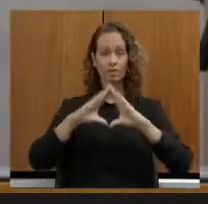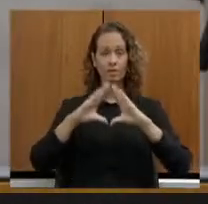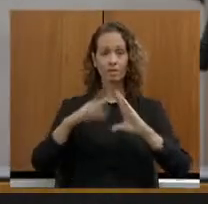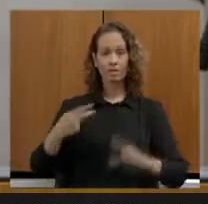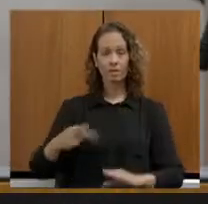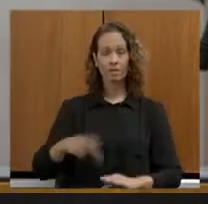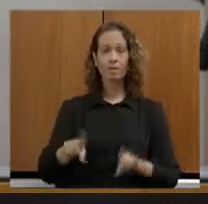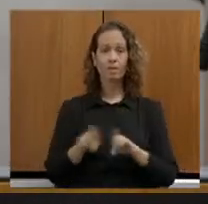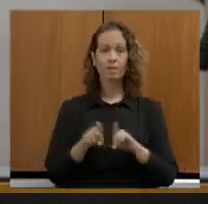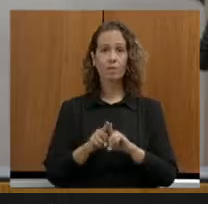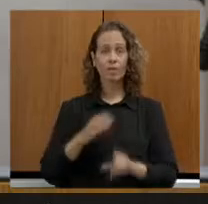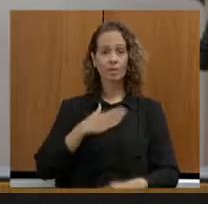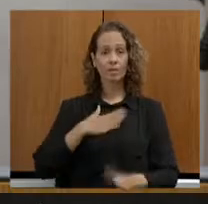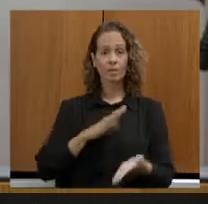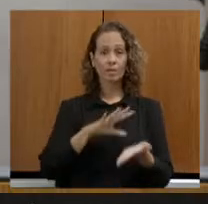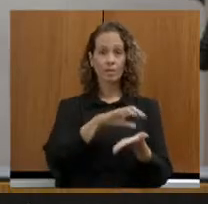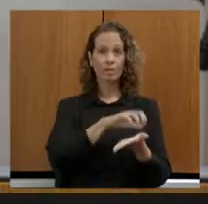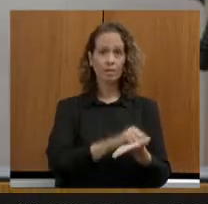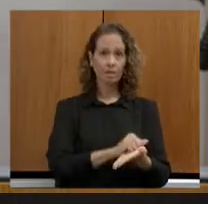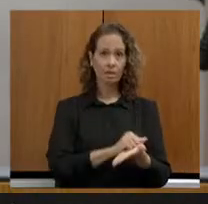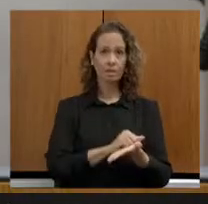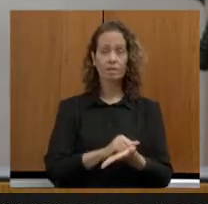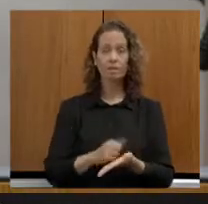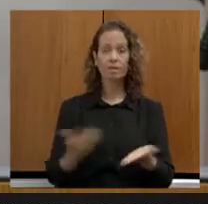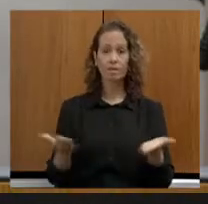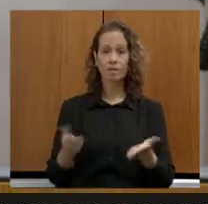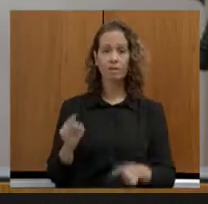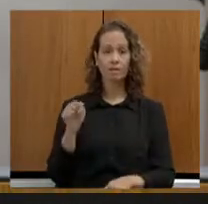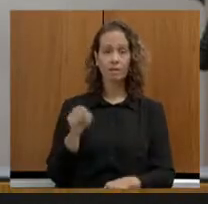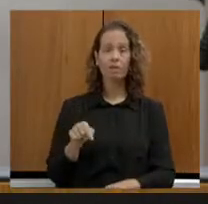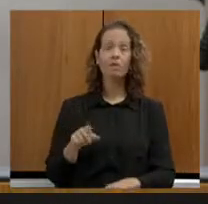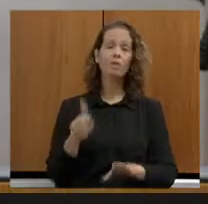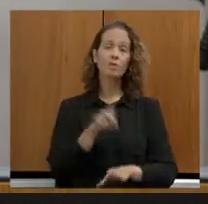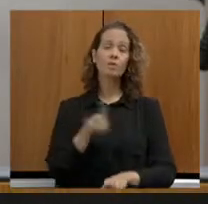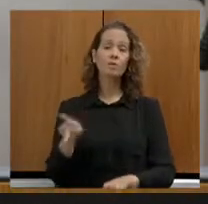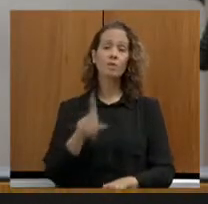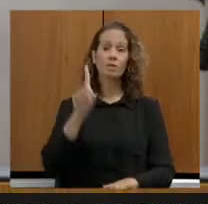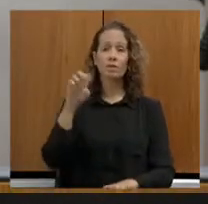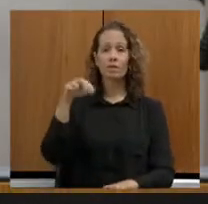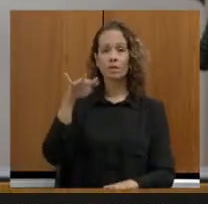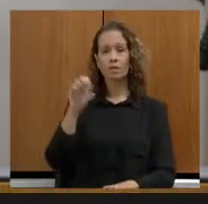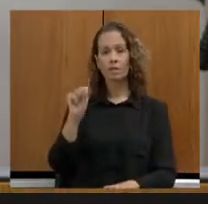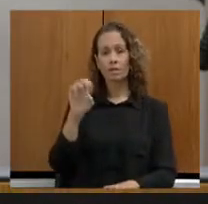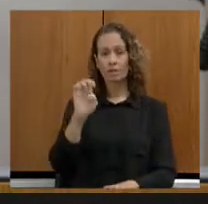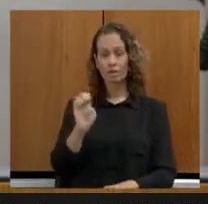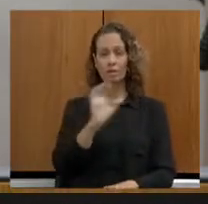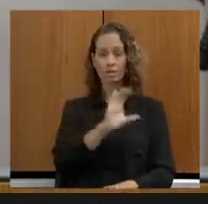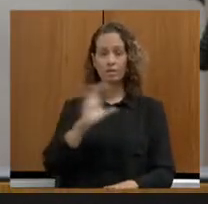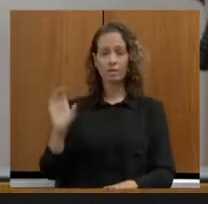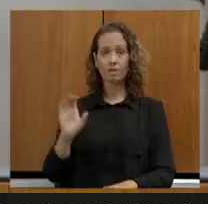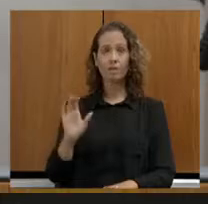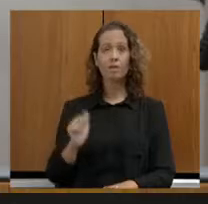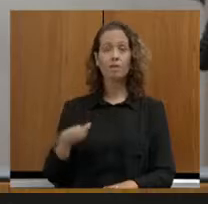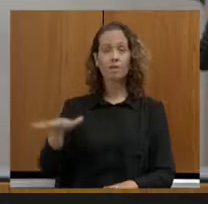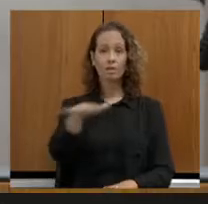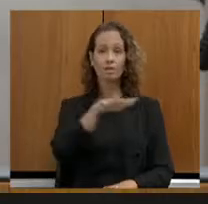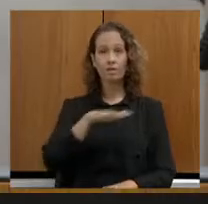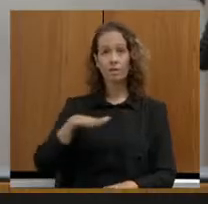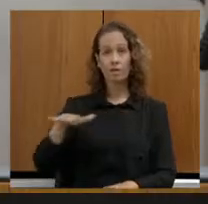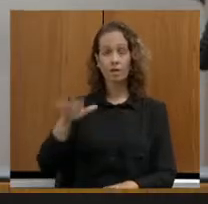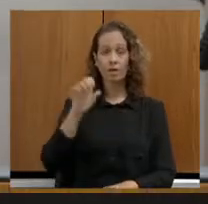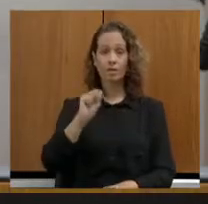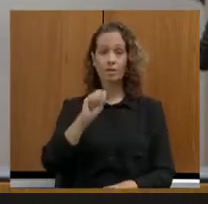registro da minha presença do dieese que está aqui connosco e da professora Denise de Paula Romano coordenadora Geral do sind-ute Minas